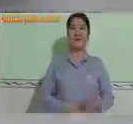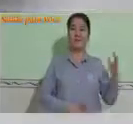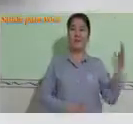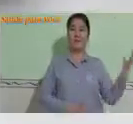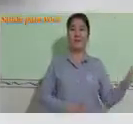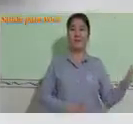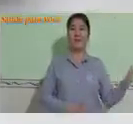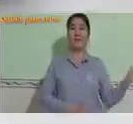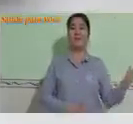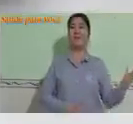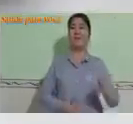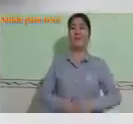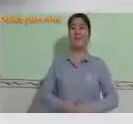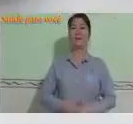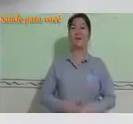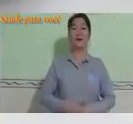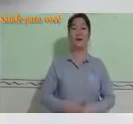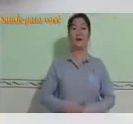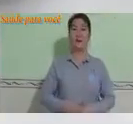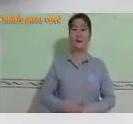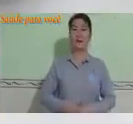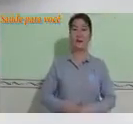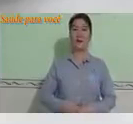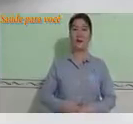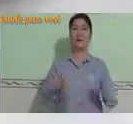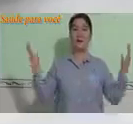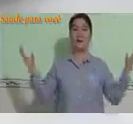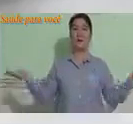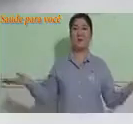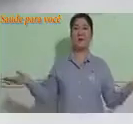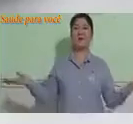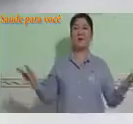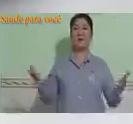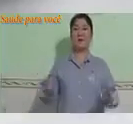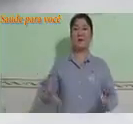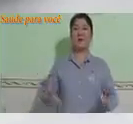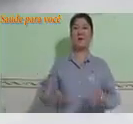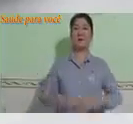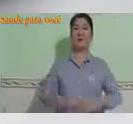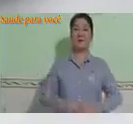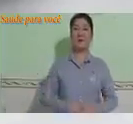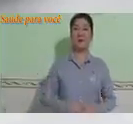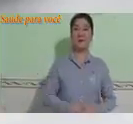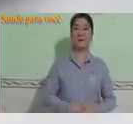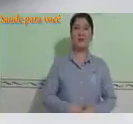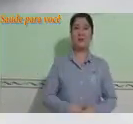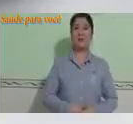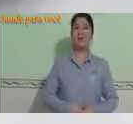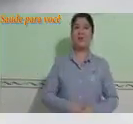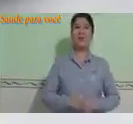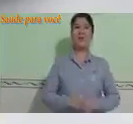período, podendo estar relacionada com períodos prolongados de estresse ou ser consequência de um evento traumático.